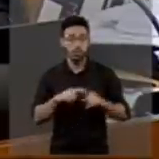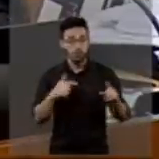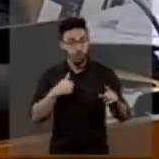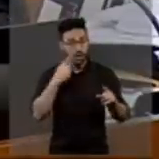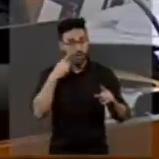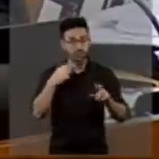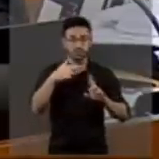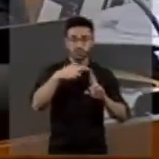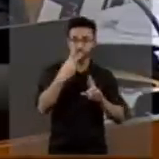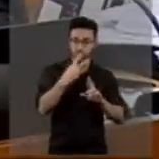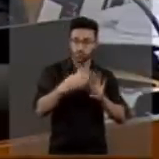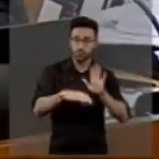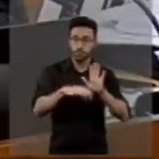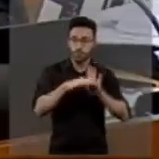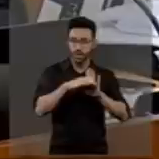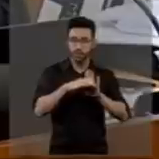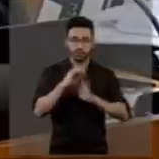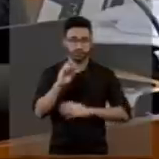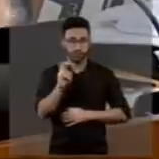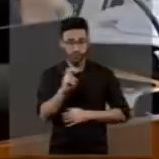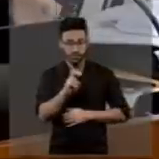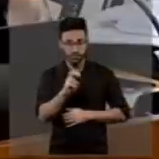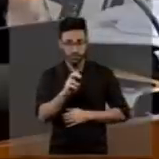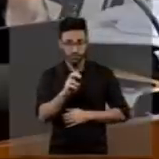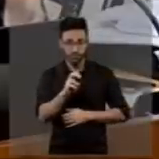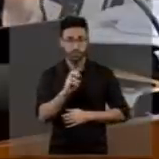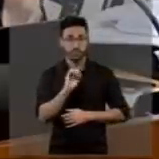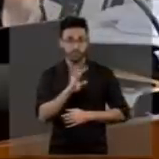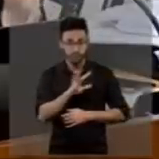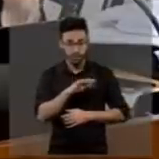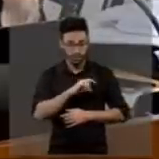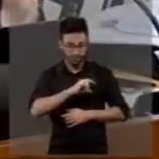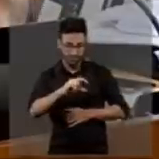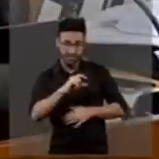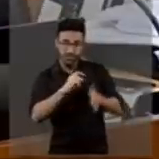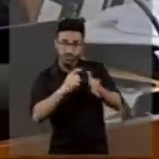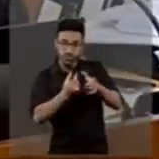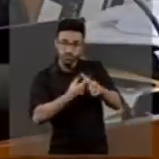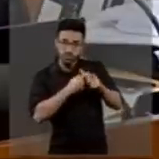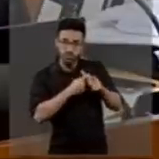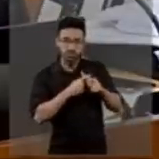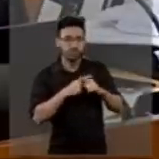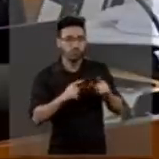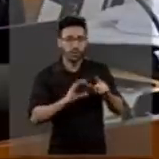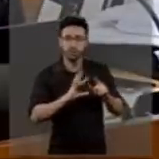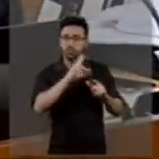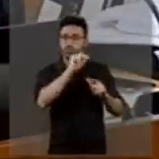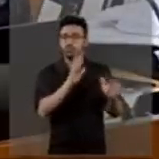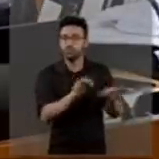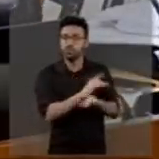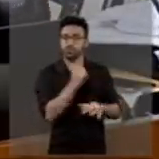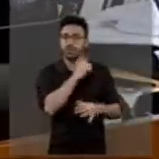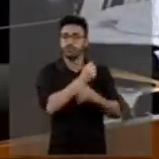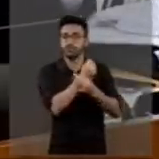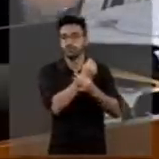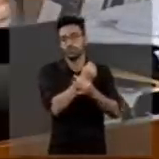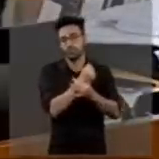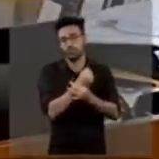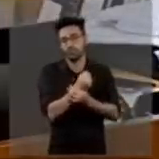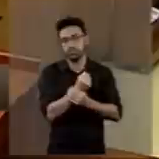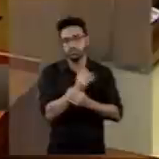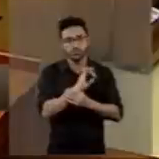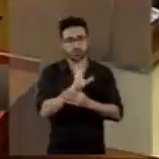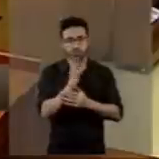5º, salvo o efeito suspensivo, o resto todo já é garantido. Então, só esse